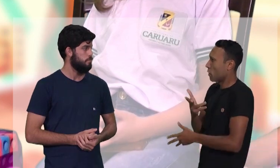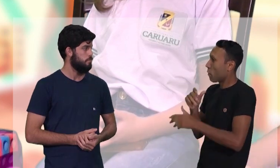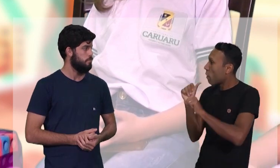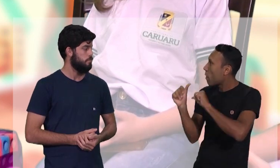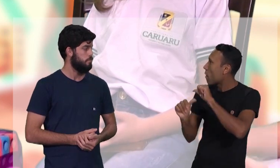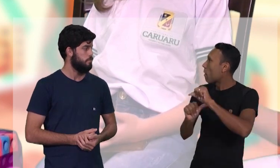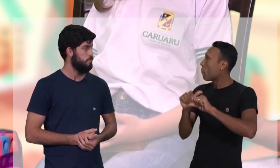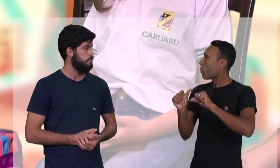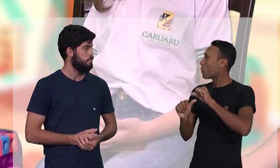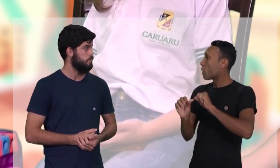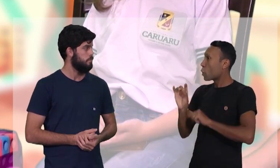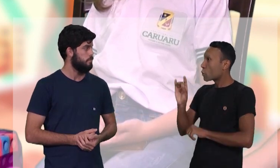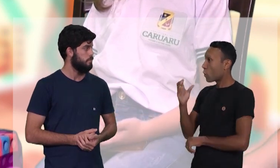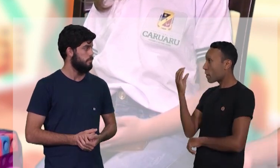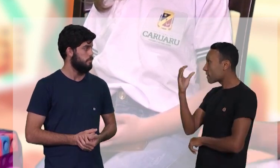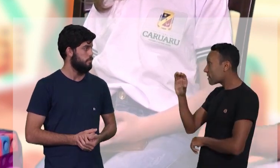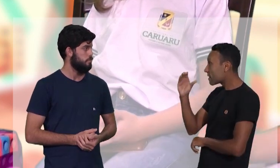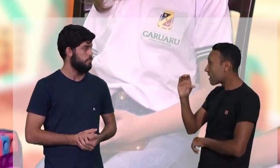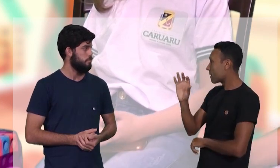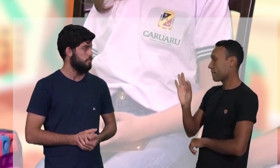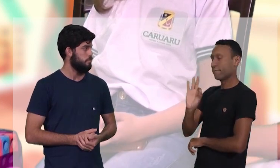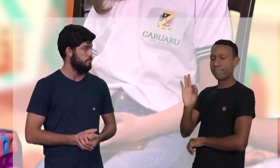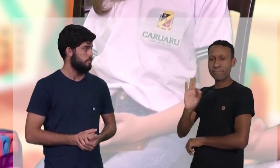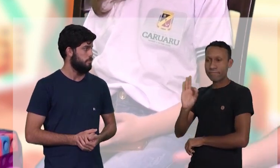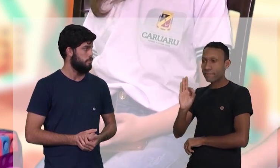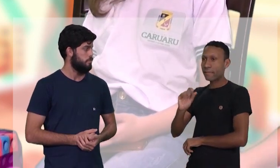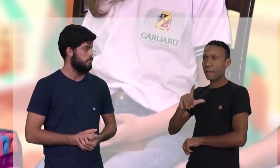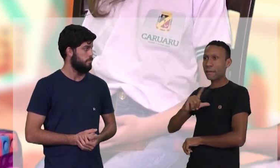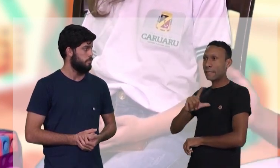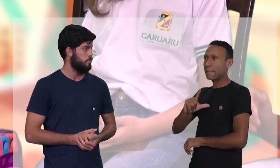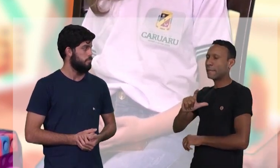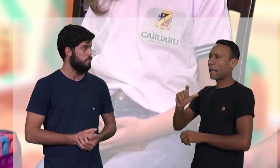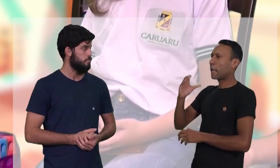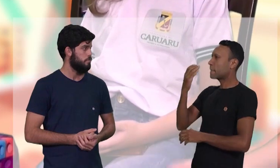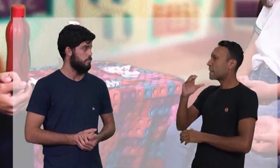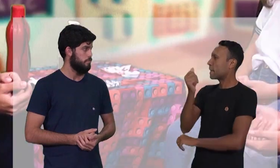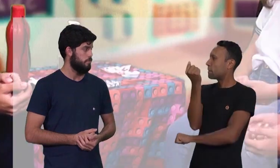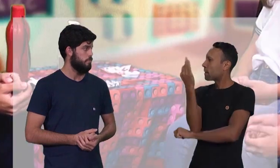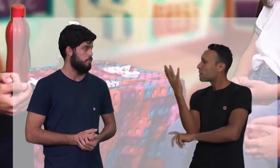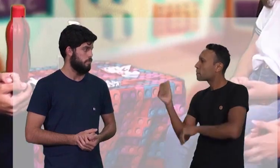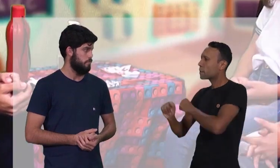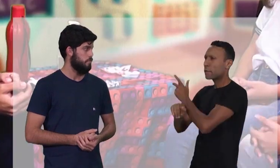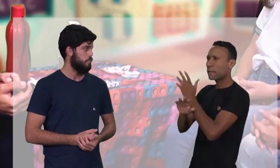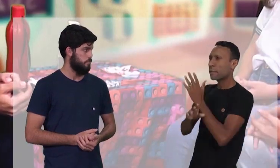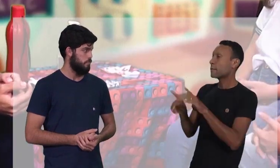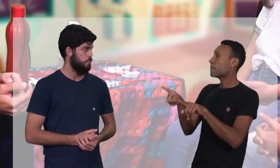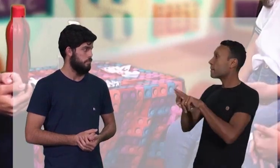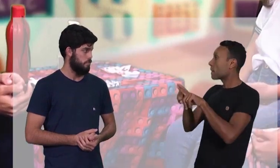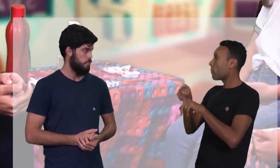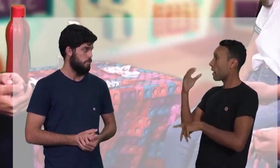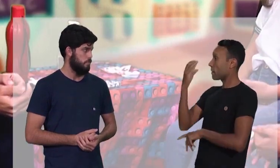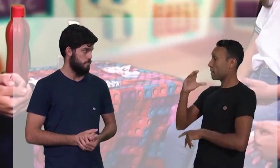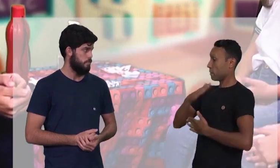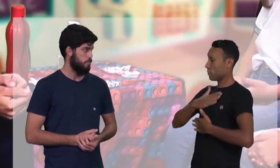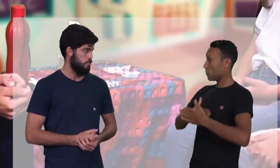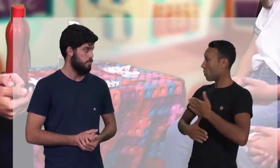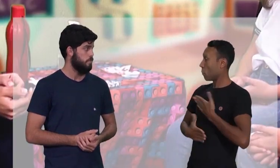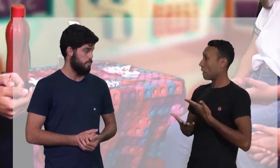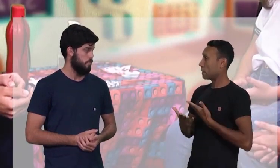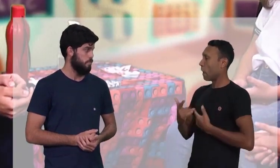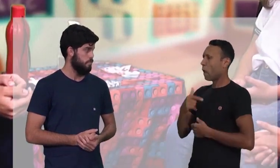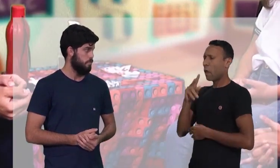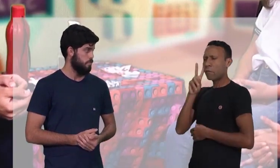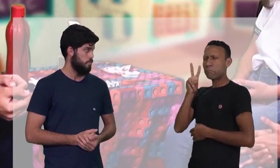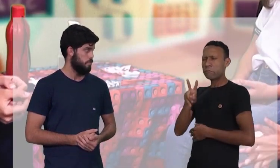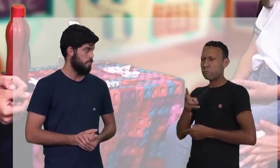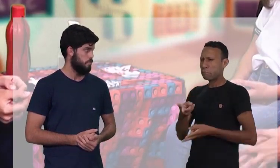mudou, não é mais só ciências, ficou ciências... da natureza e ciências humanas. E eu pensei que eu não ia